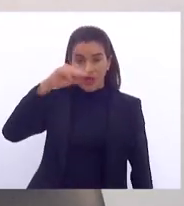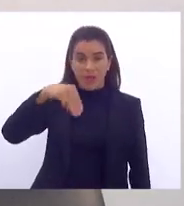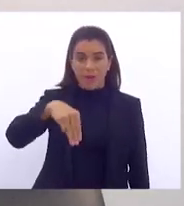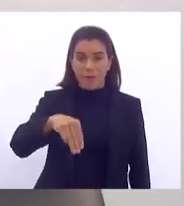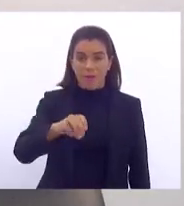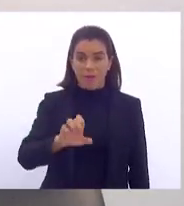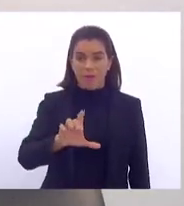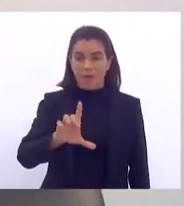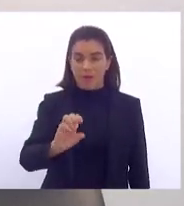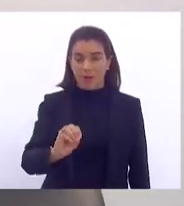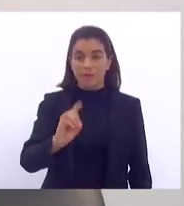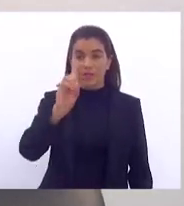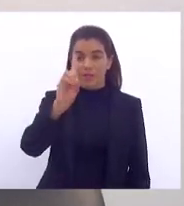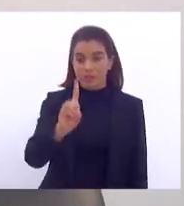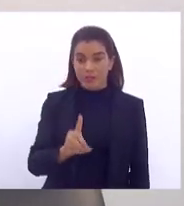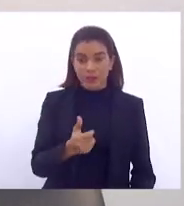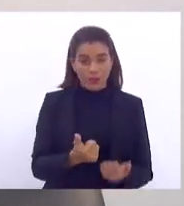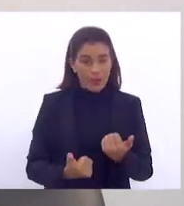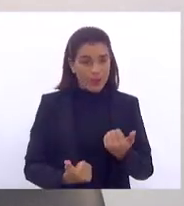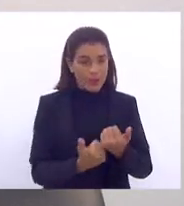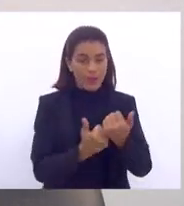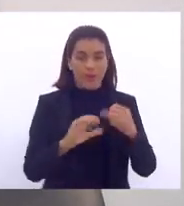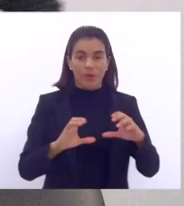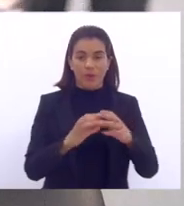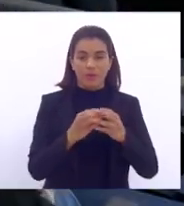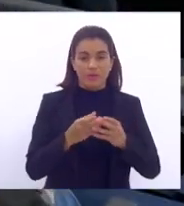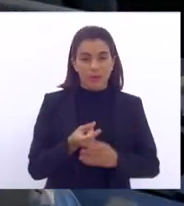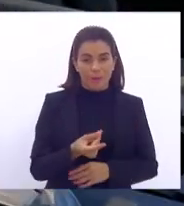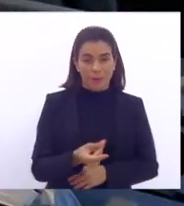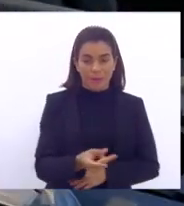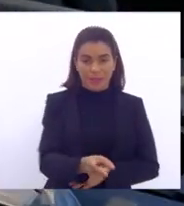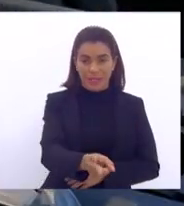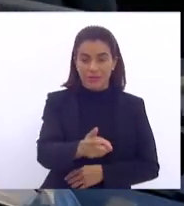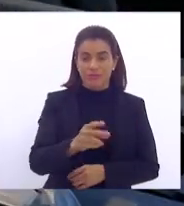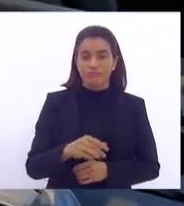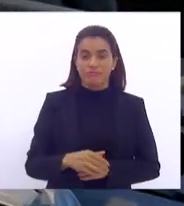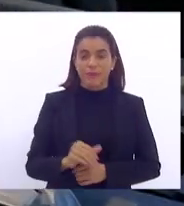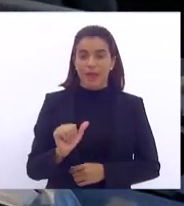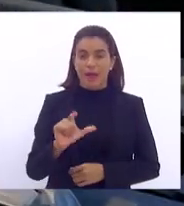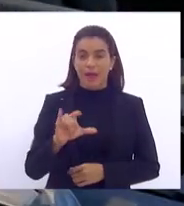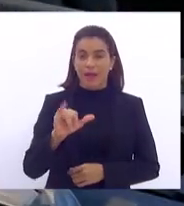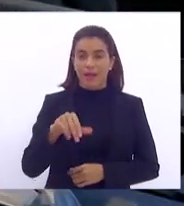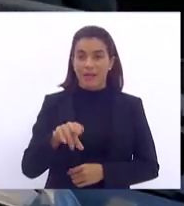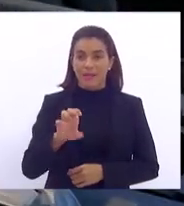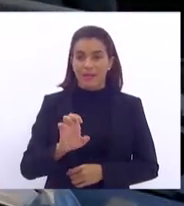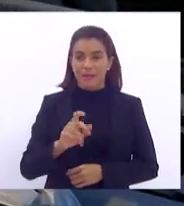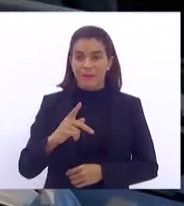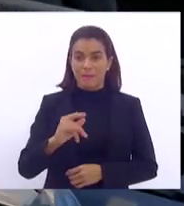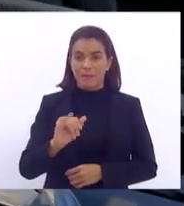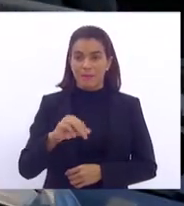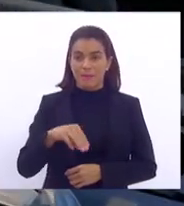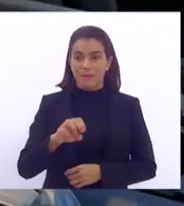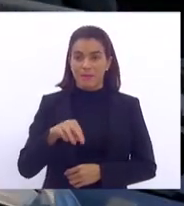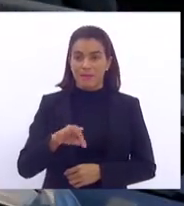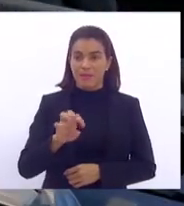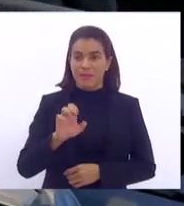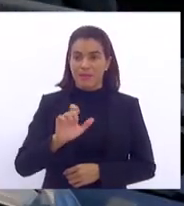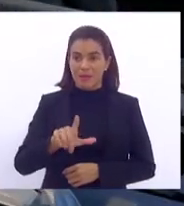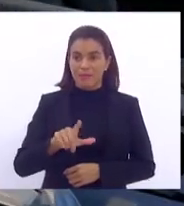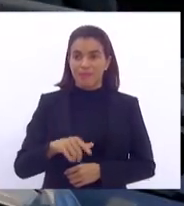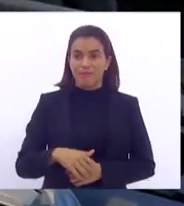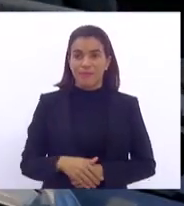de diretora Doo à comissões perentes senine P agradecer a presença da diretora do